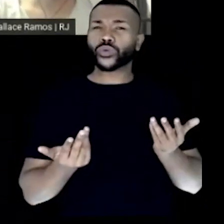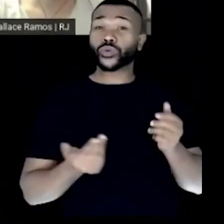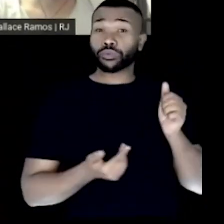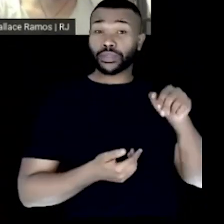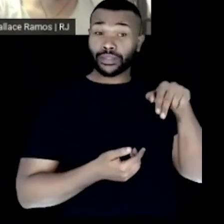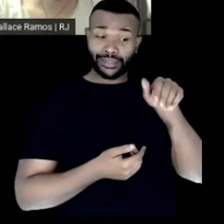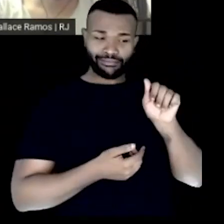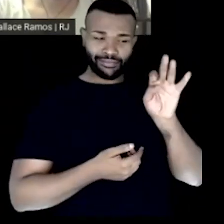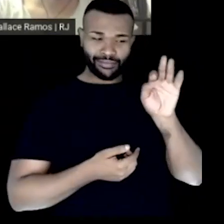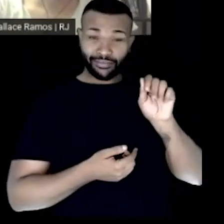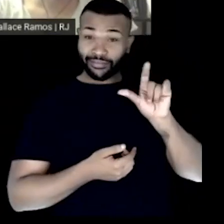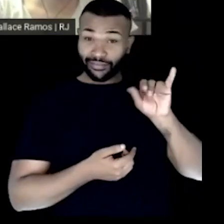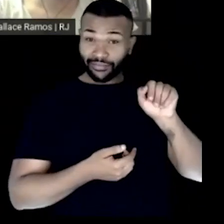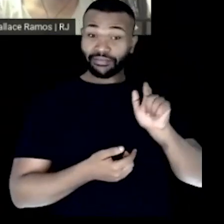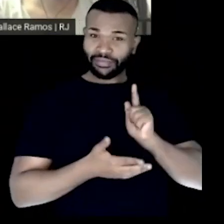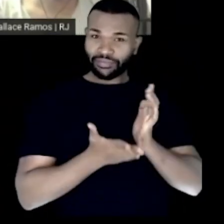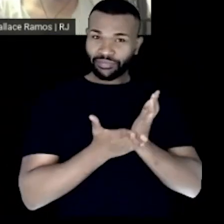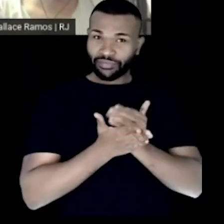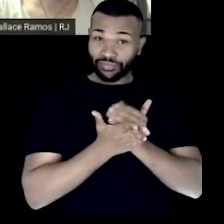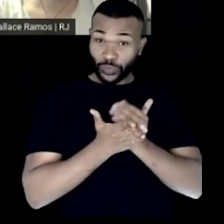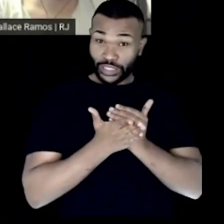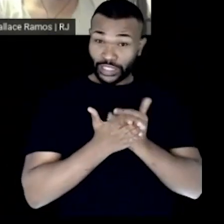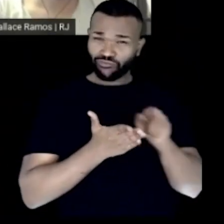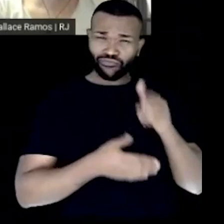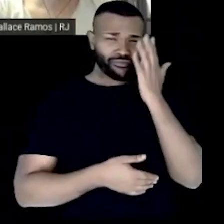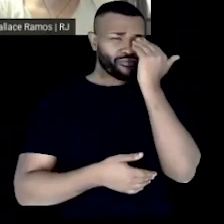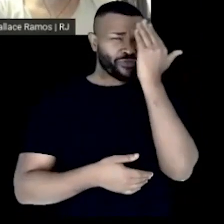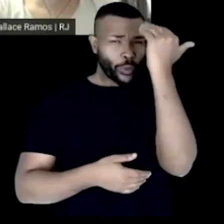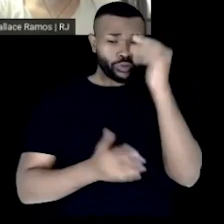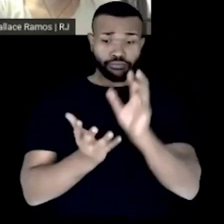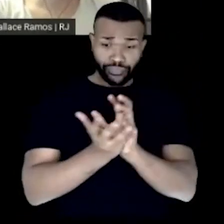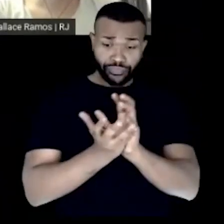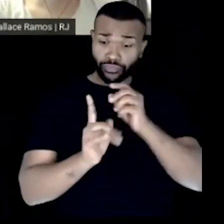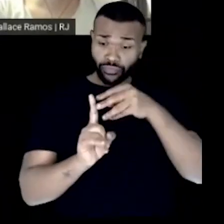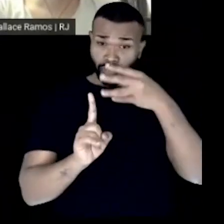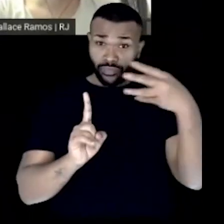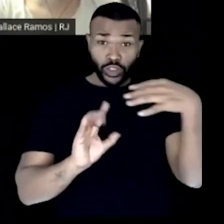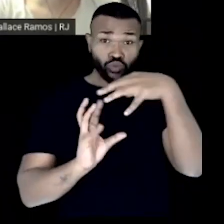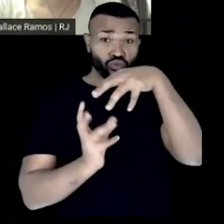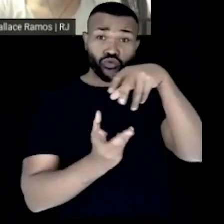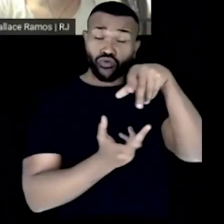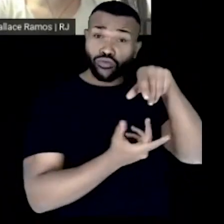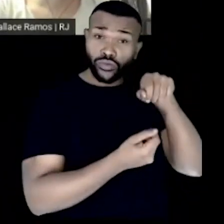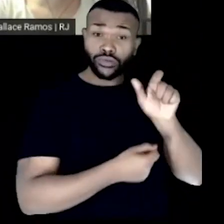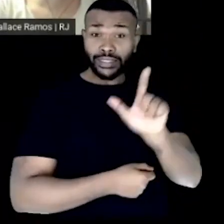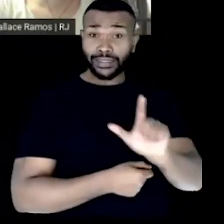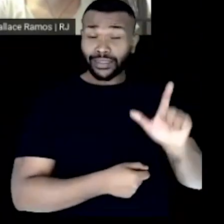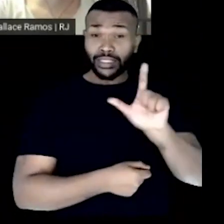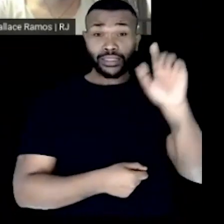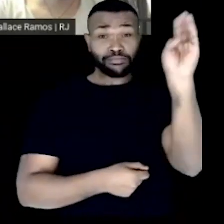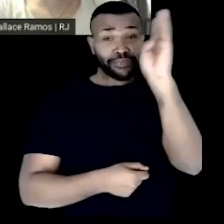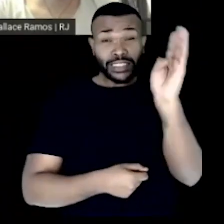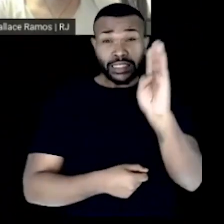né? A Natália, ela tem um livro que é o Amora, que é bem famoso na comunidade LGBT e no mundo, né?